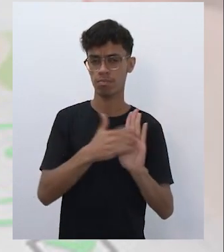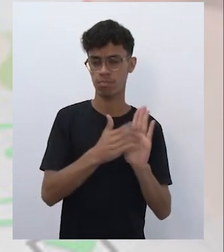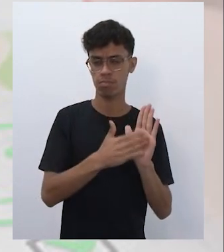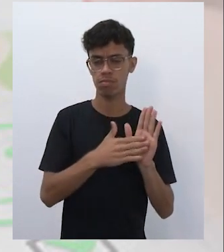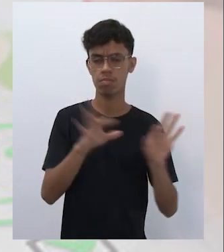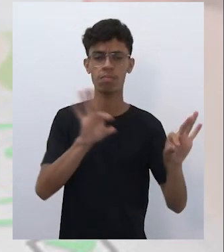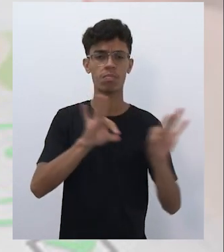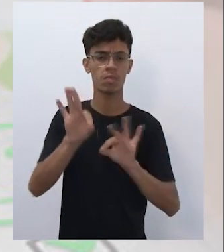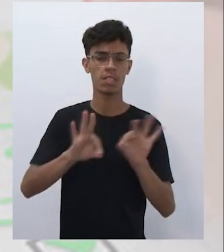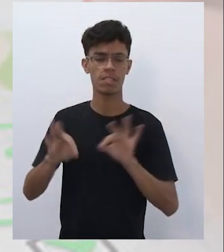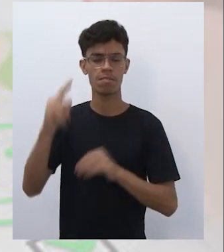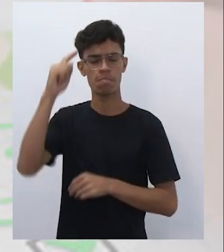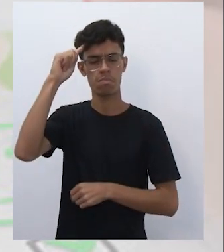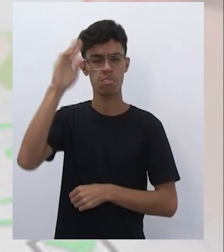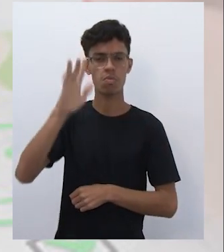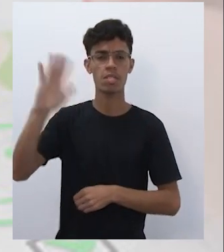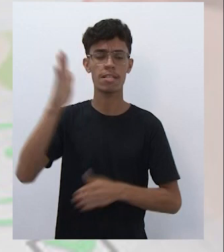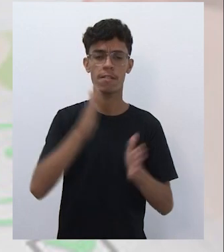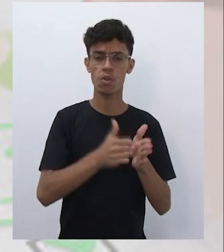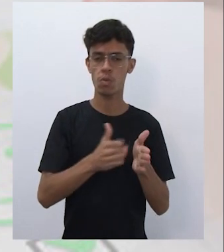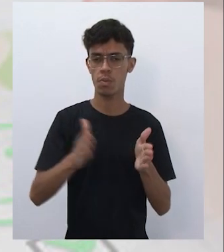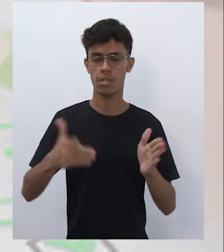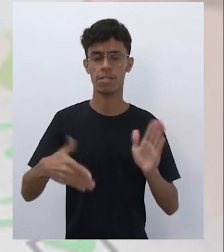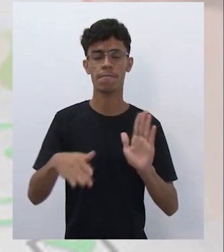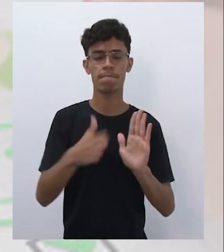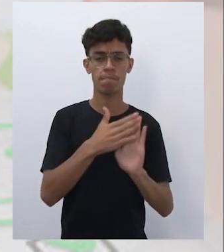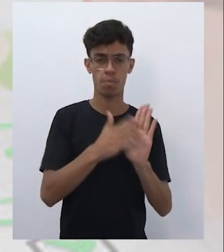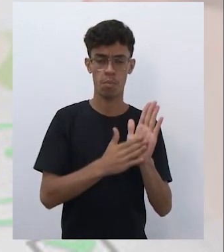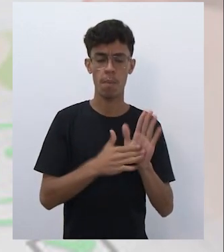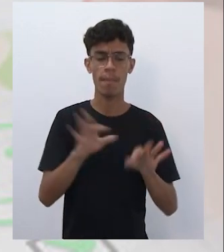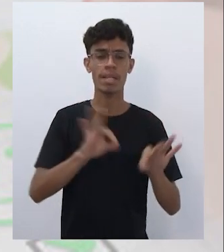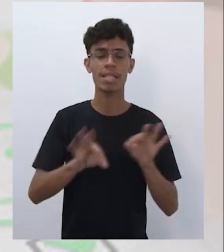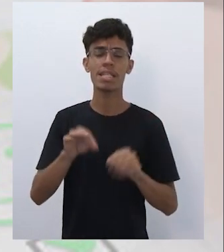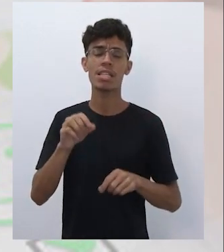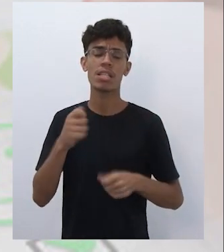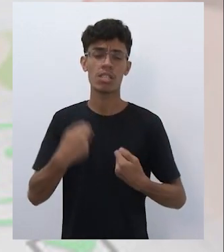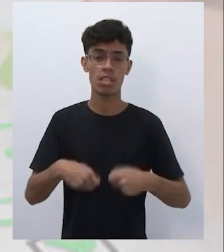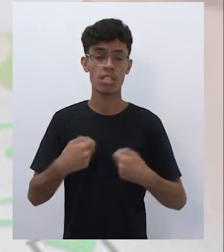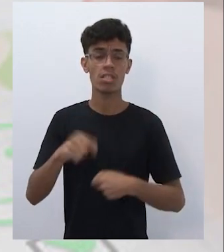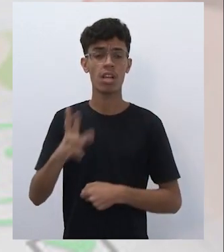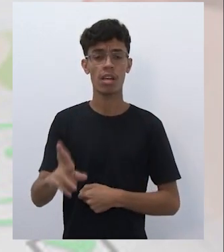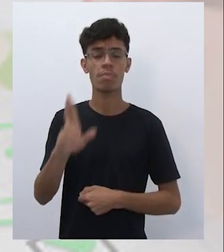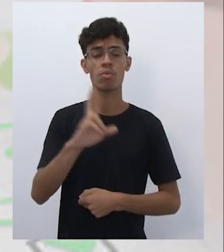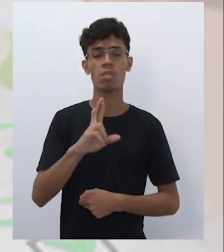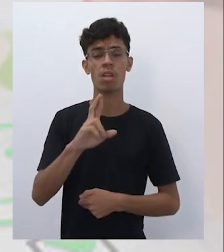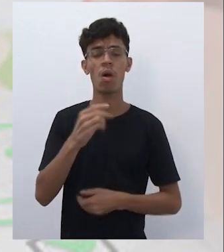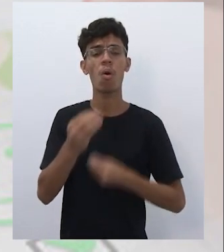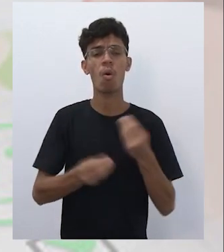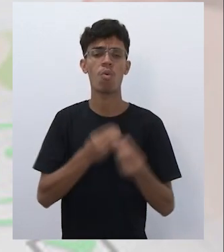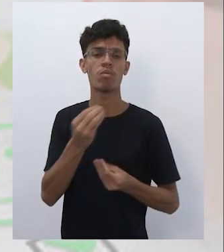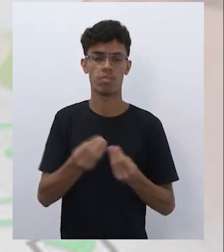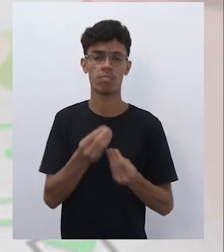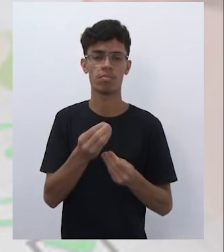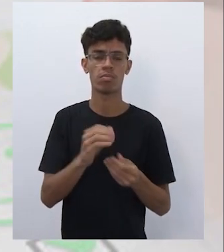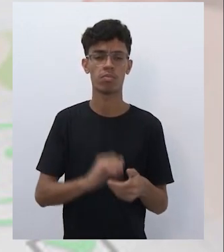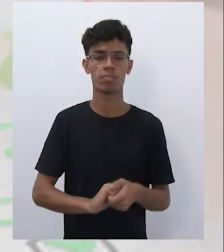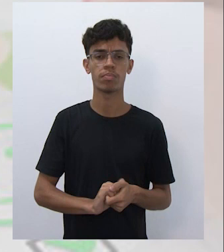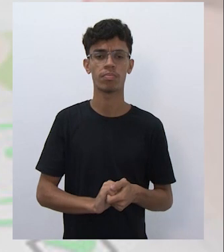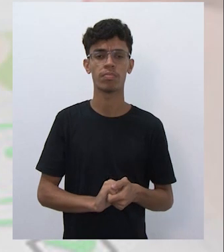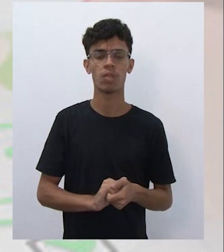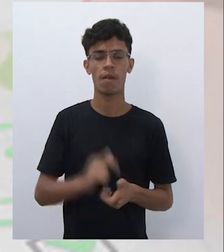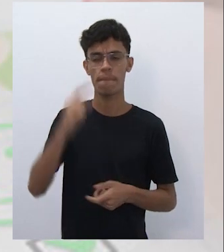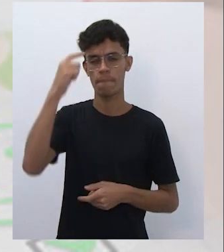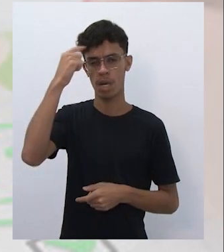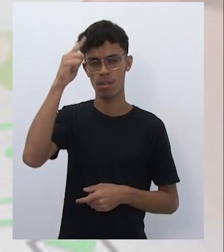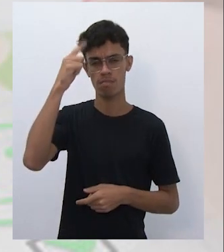o projeto ele tem que responder a essas perguntas. Então, não é só deixar no âmbito de ideia, não é,